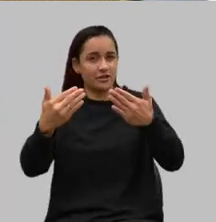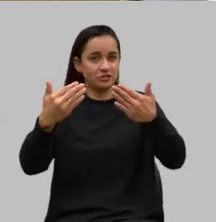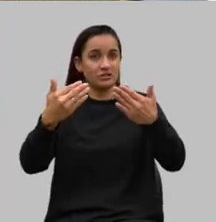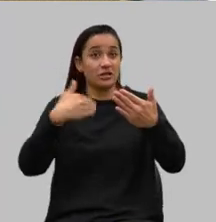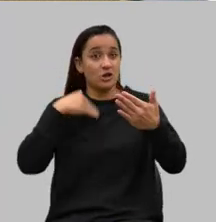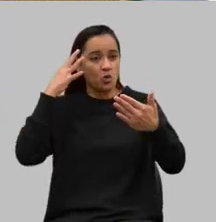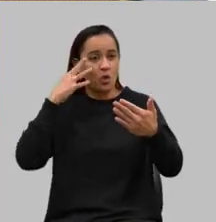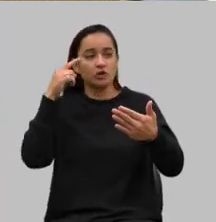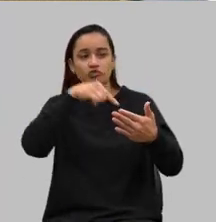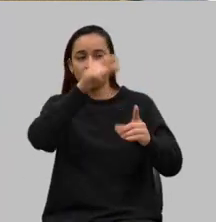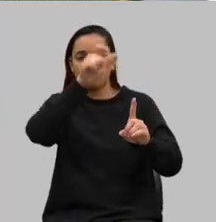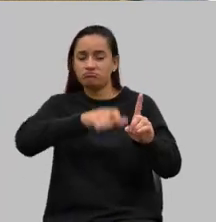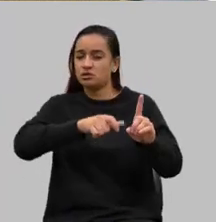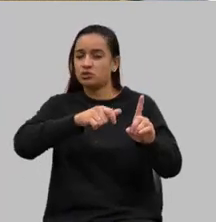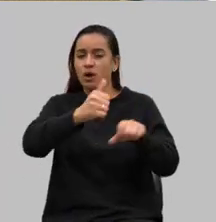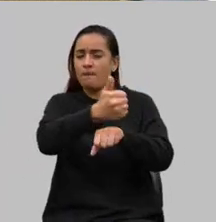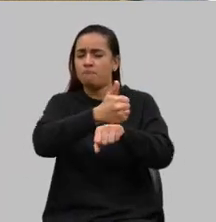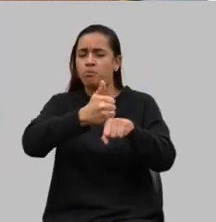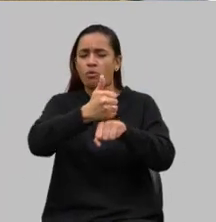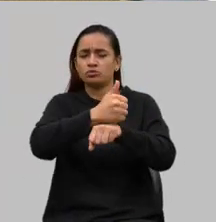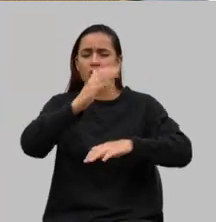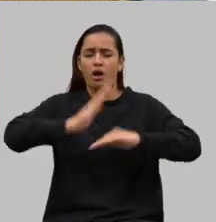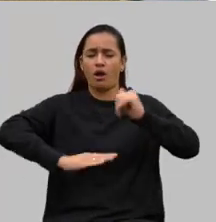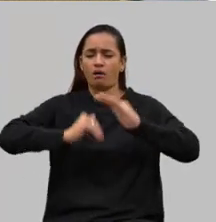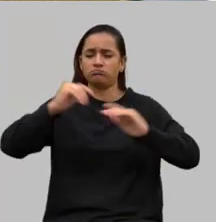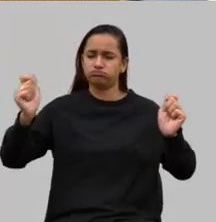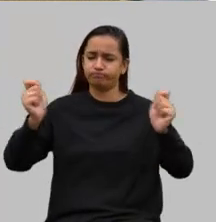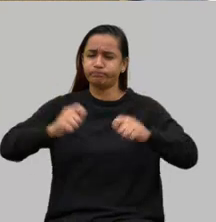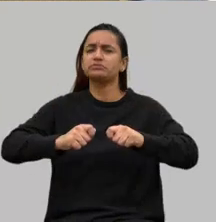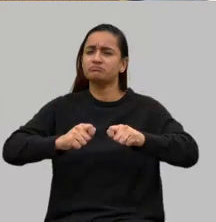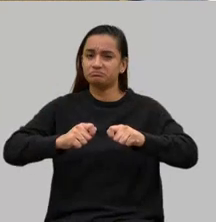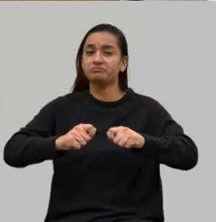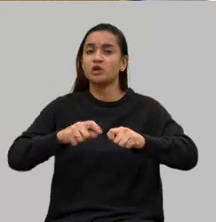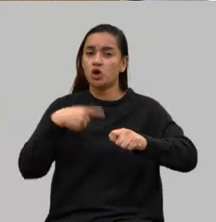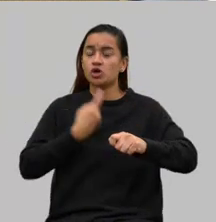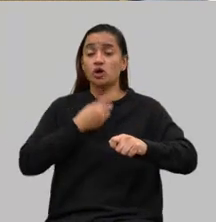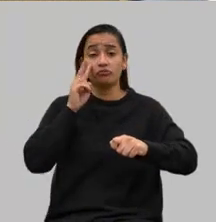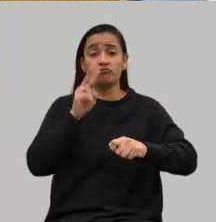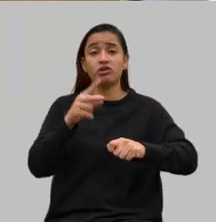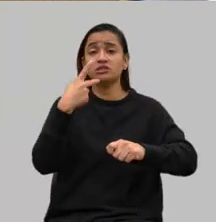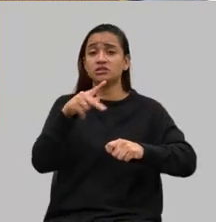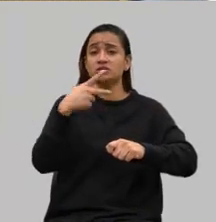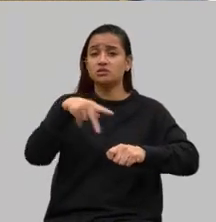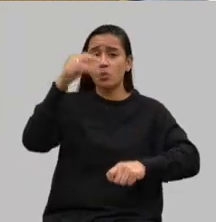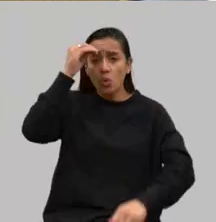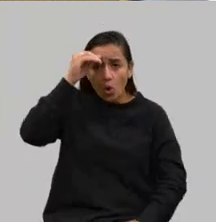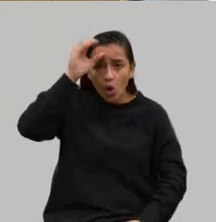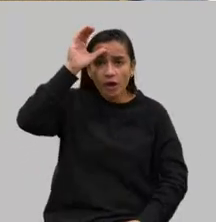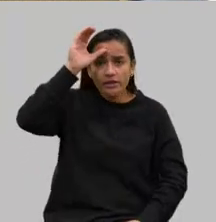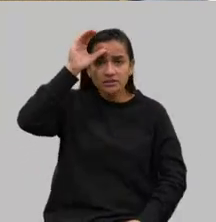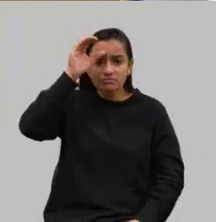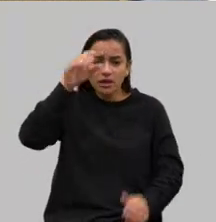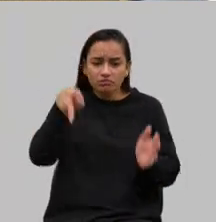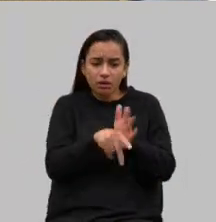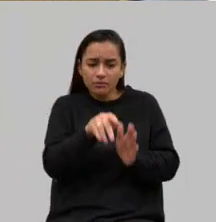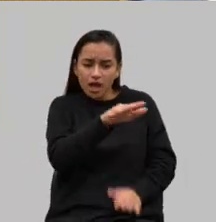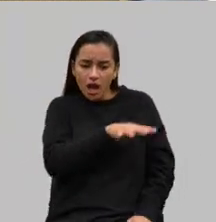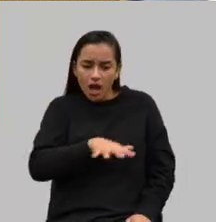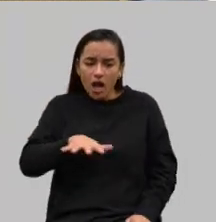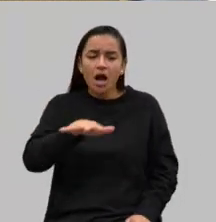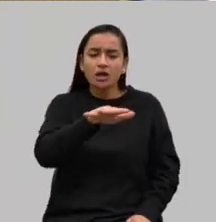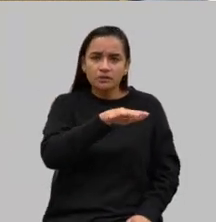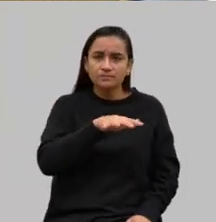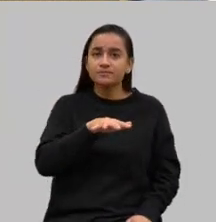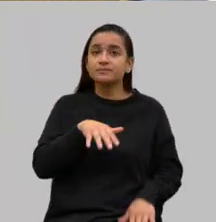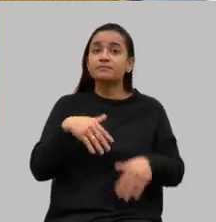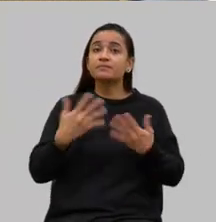competentes que eu conheço a gente vê o seu conhecimento técnico da área e e